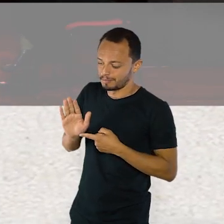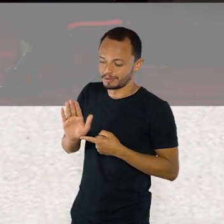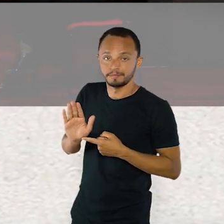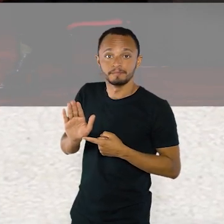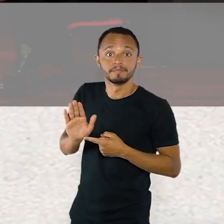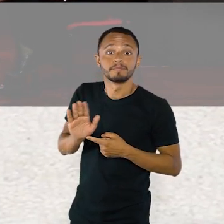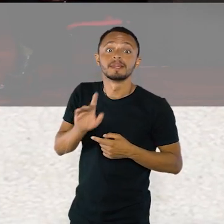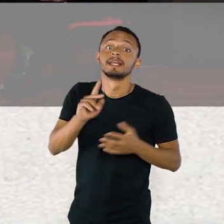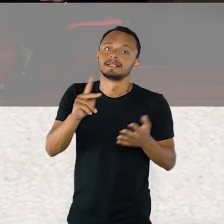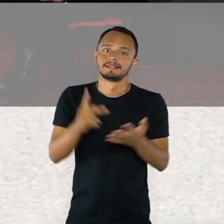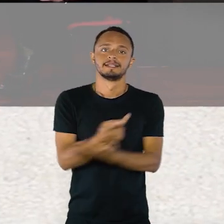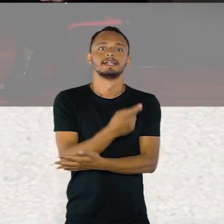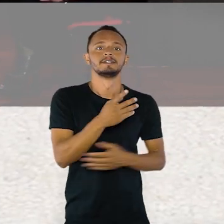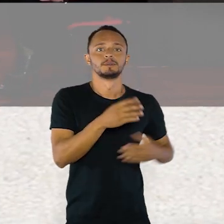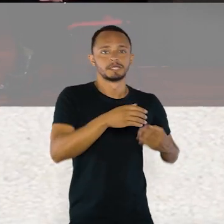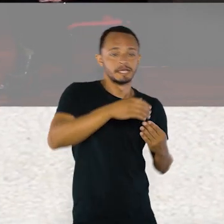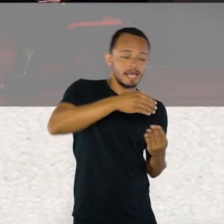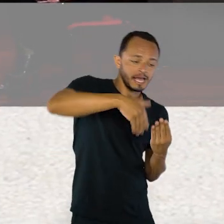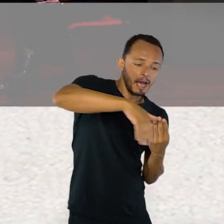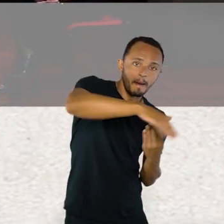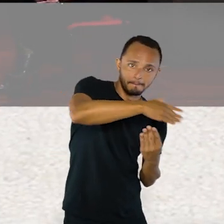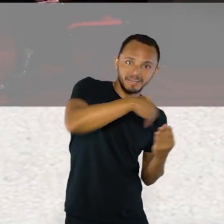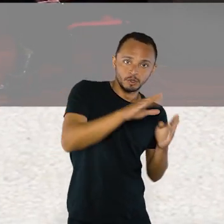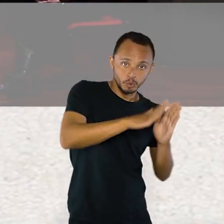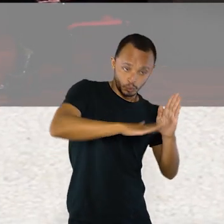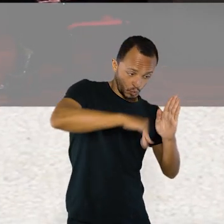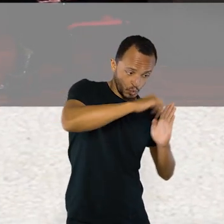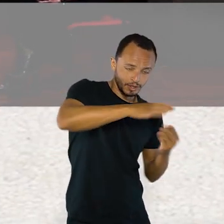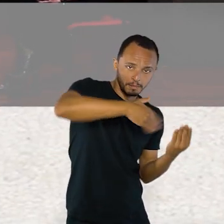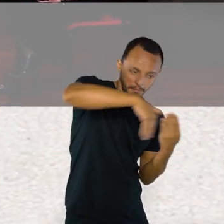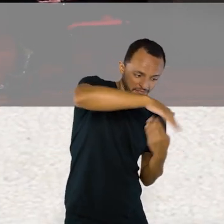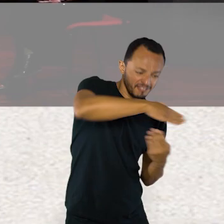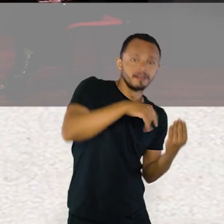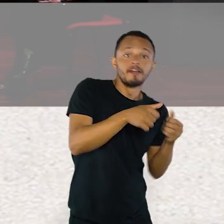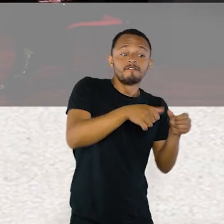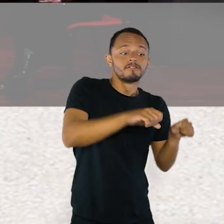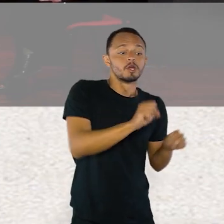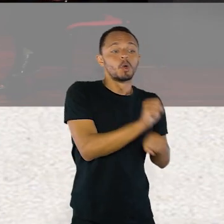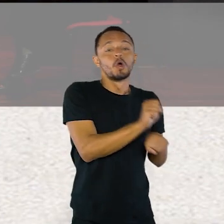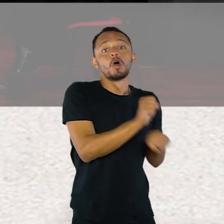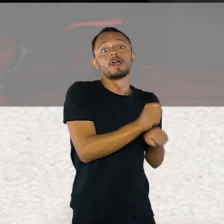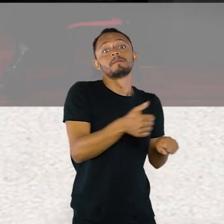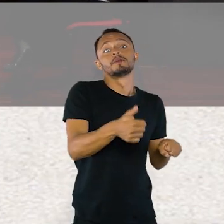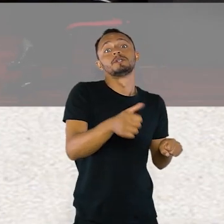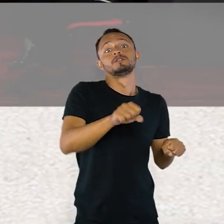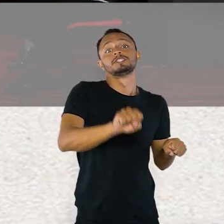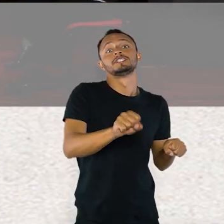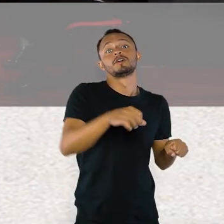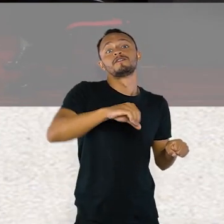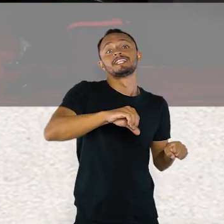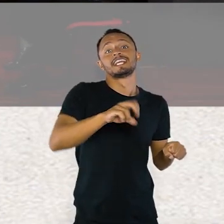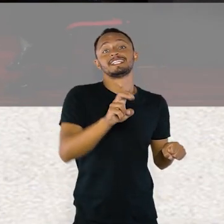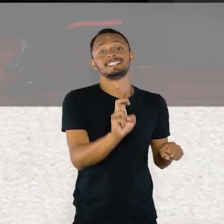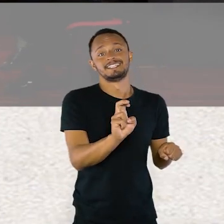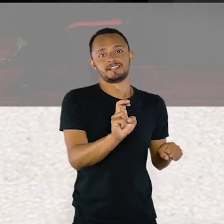Américo foi sacrificada até ser desenrolada e colocada no Salão de Honra do Museu apenas em 1895.